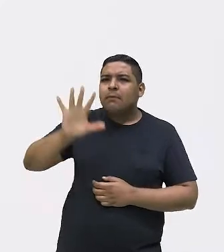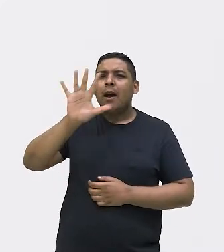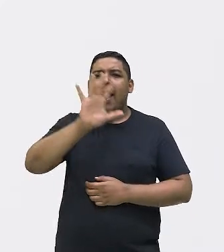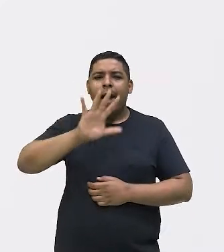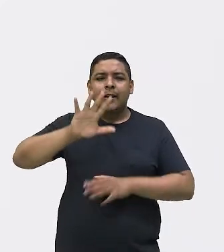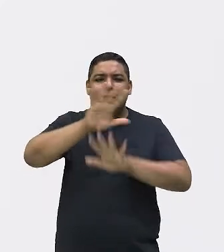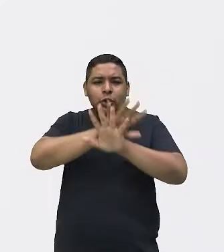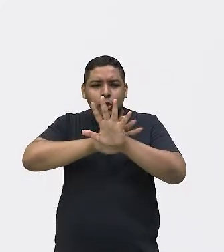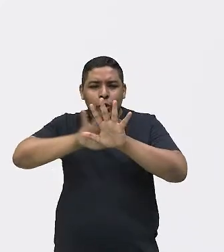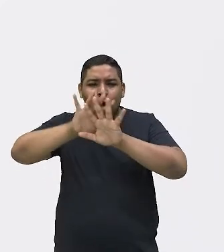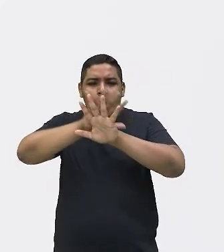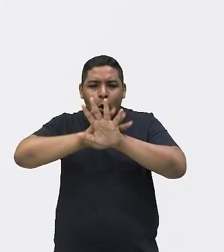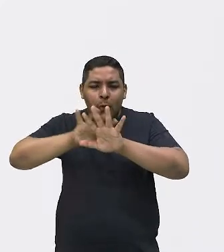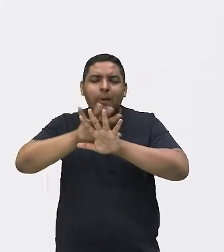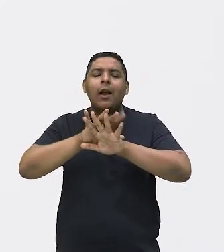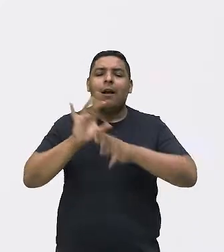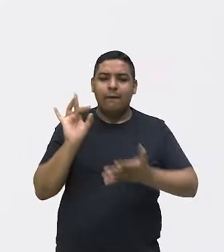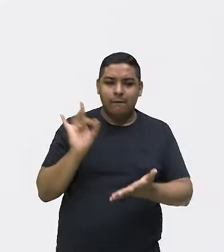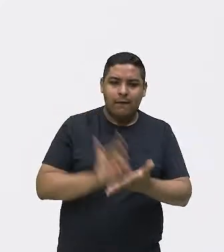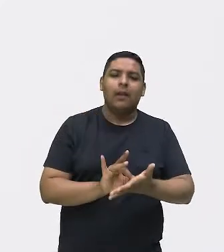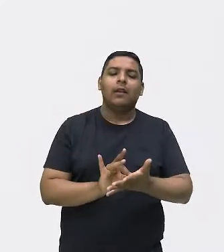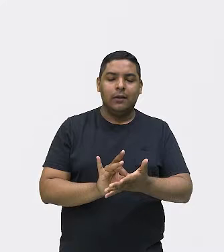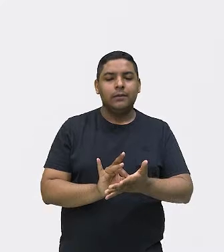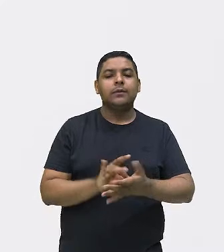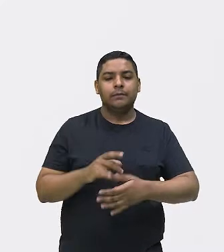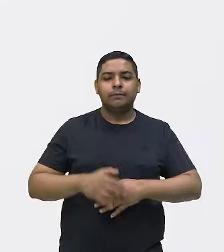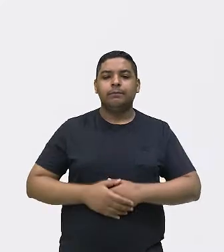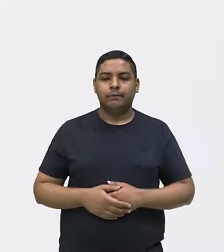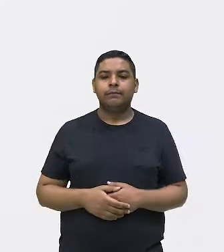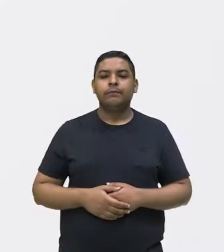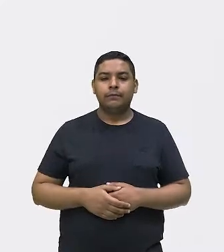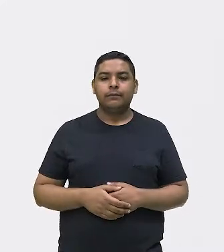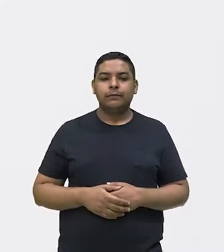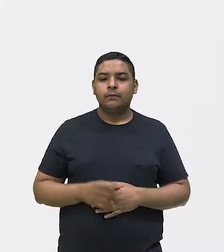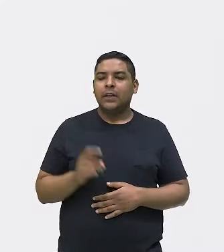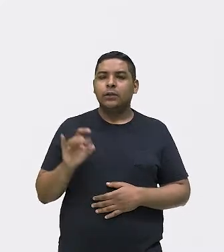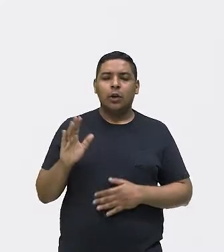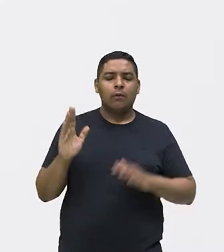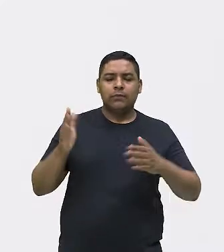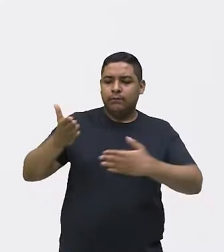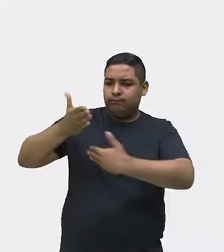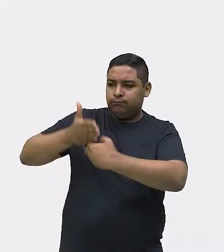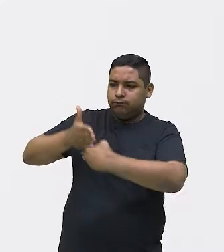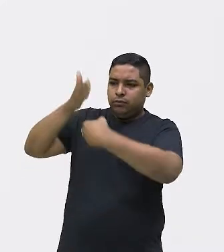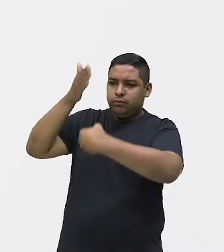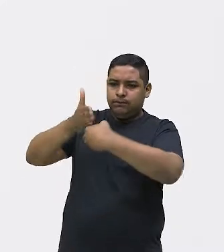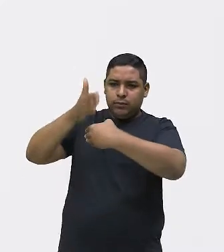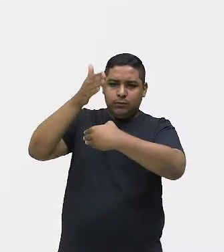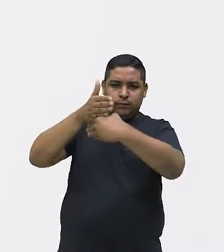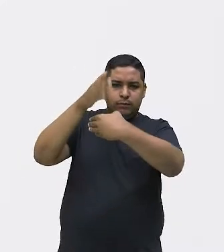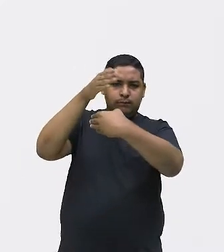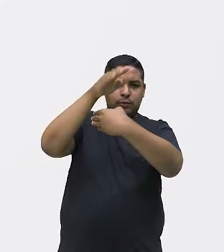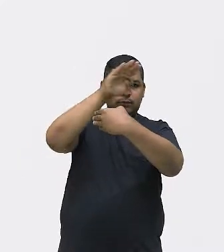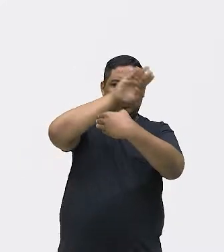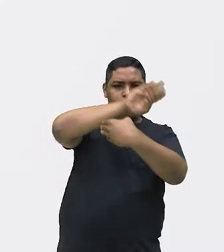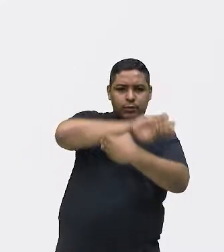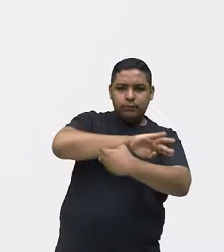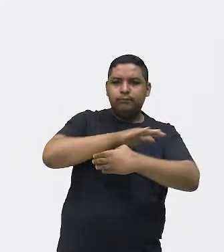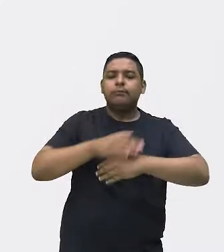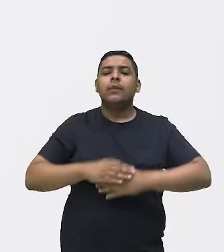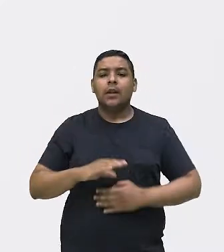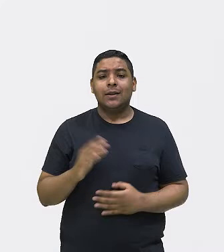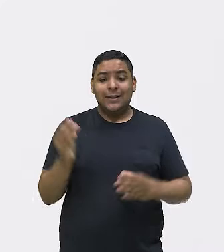da realidade. Quem está numa caverna só consegue ver as paredes da caverna, né? O que está dentro da